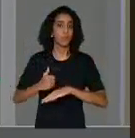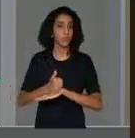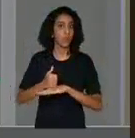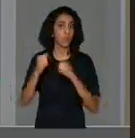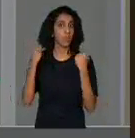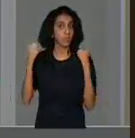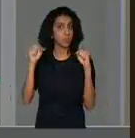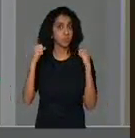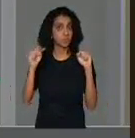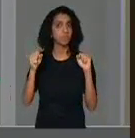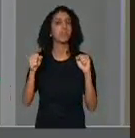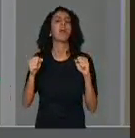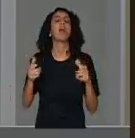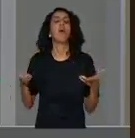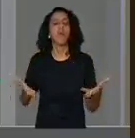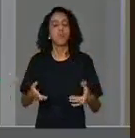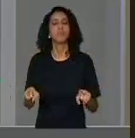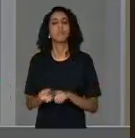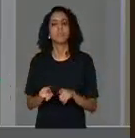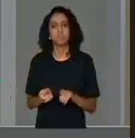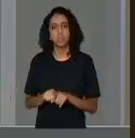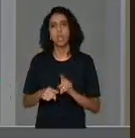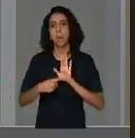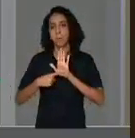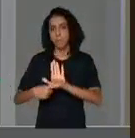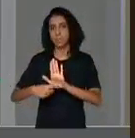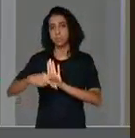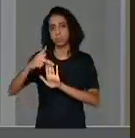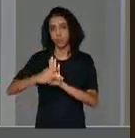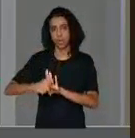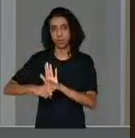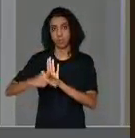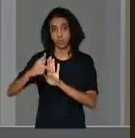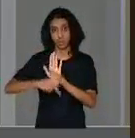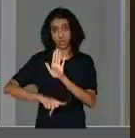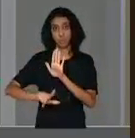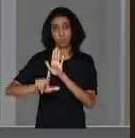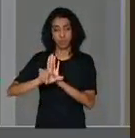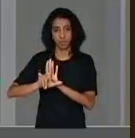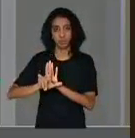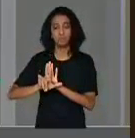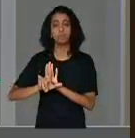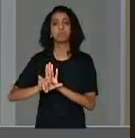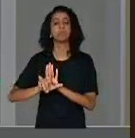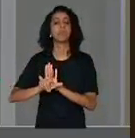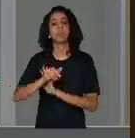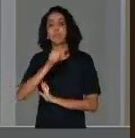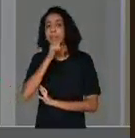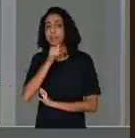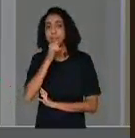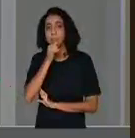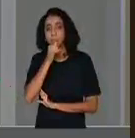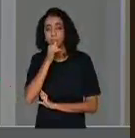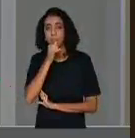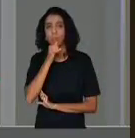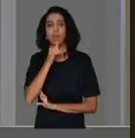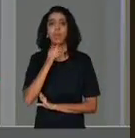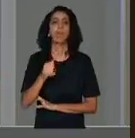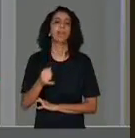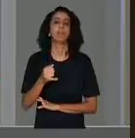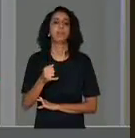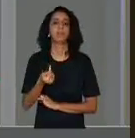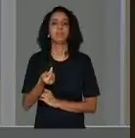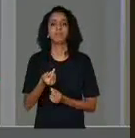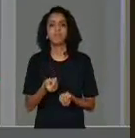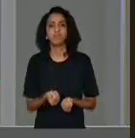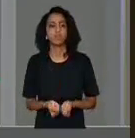educação física, nós vamos apresentar um projeto onde os gastos com a academia e